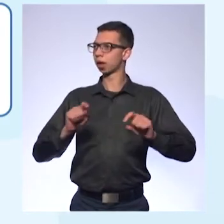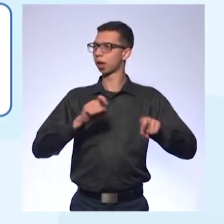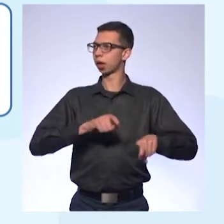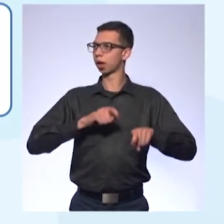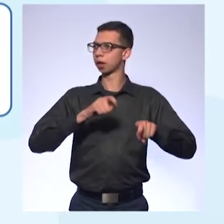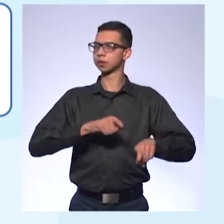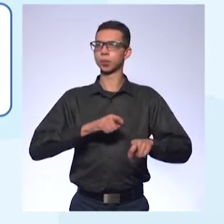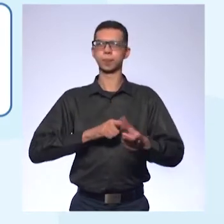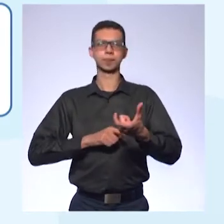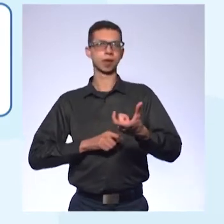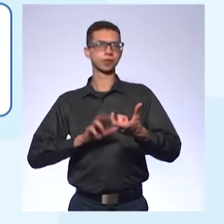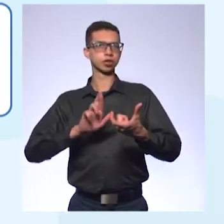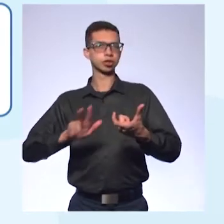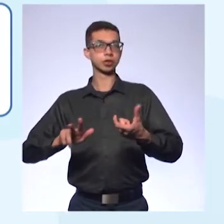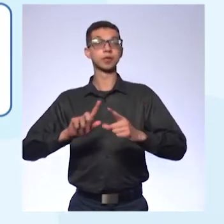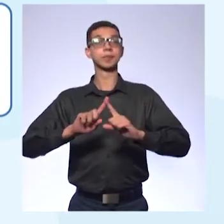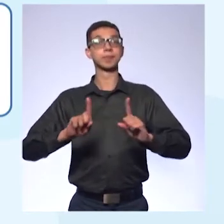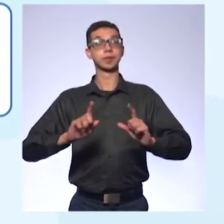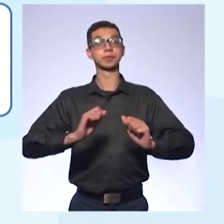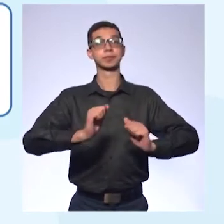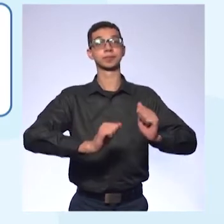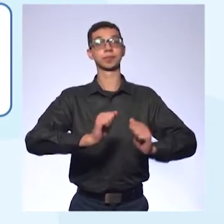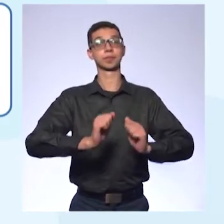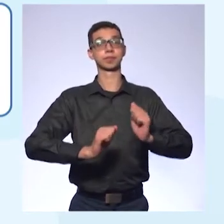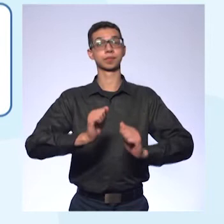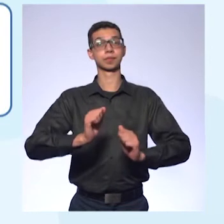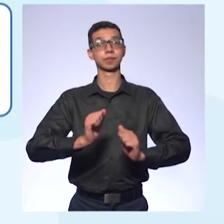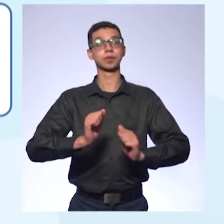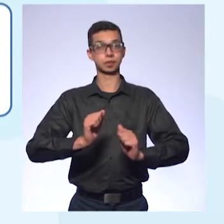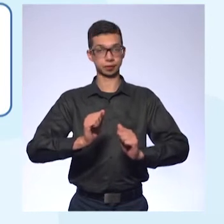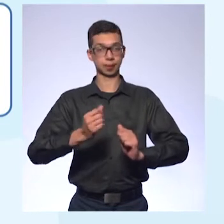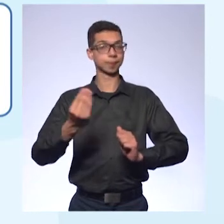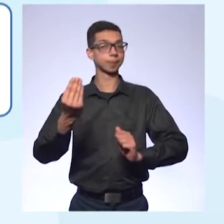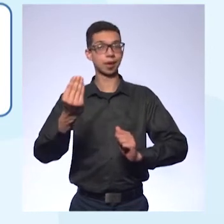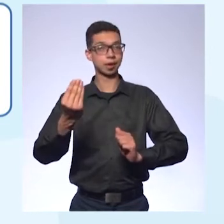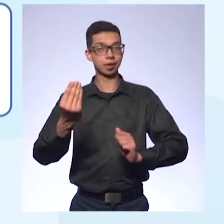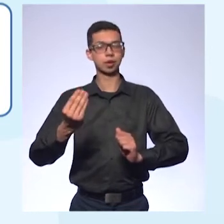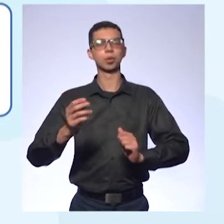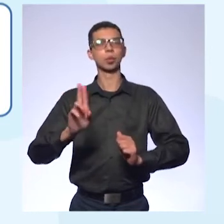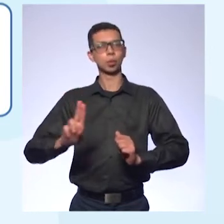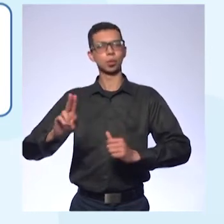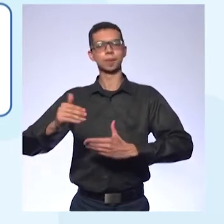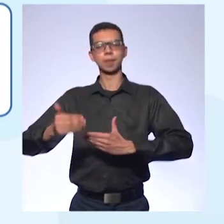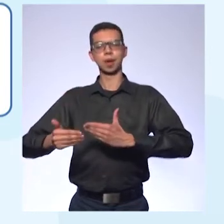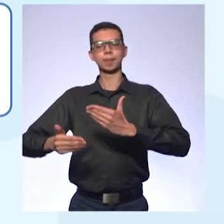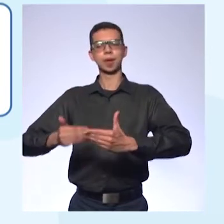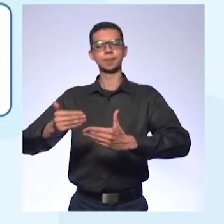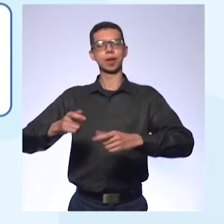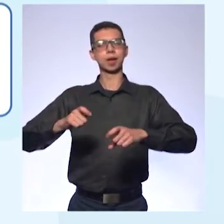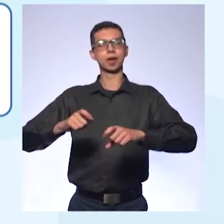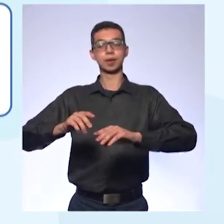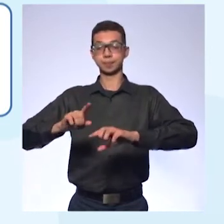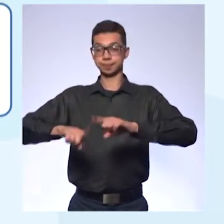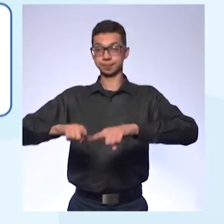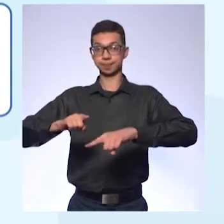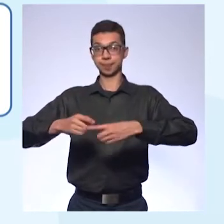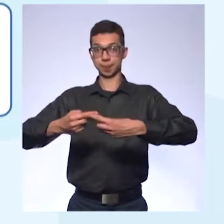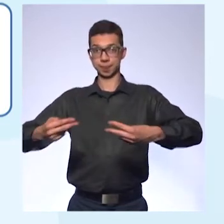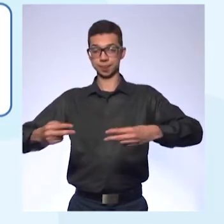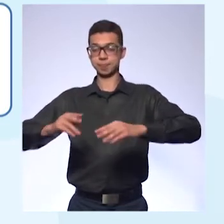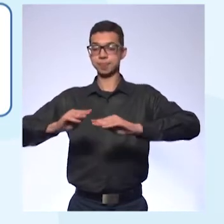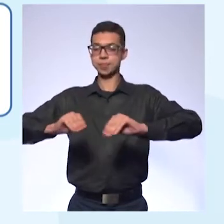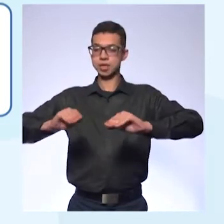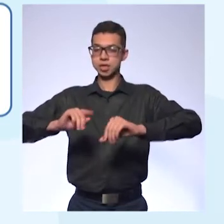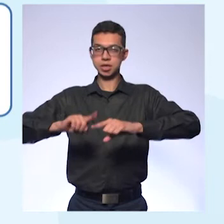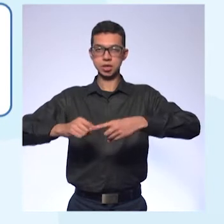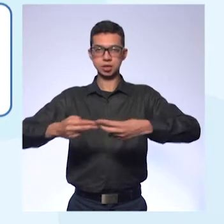né, industriais aí, utilizados para que esses minerais sejam aplicados à agricultura. Nós temos, por